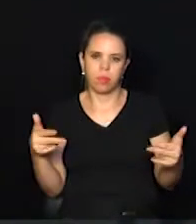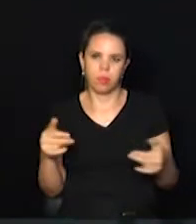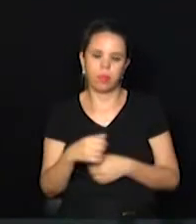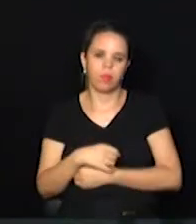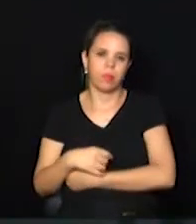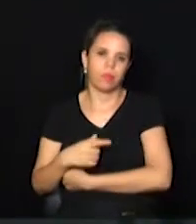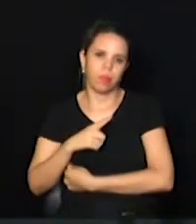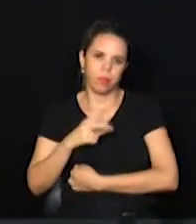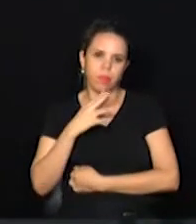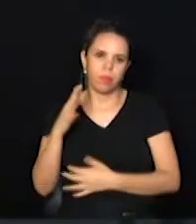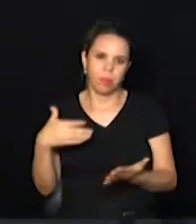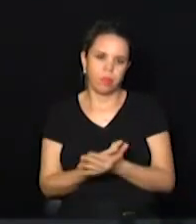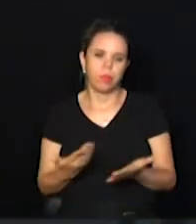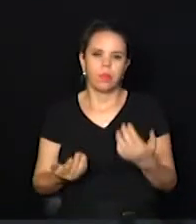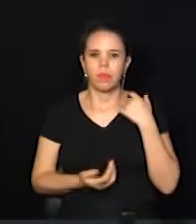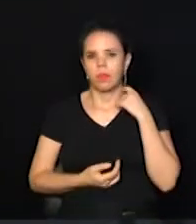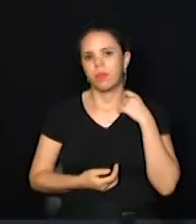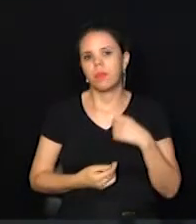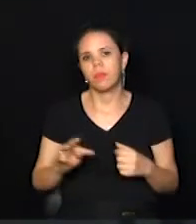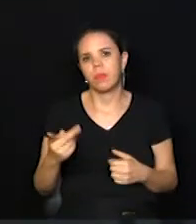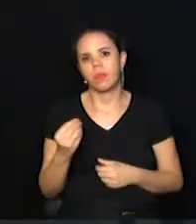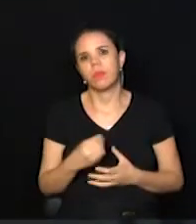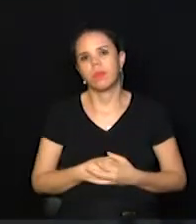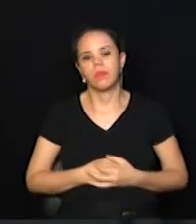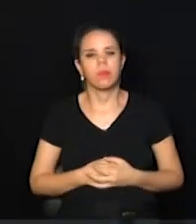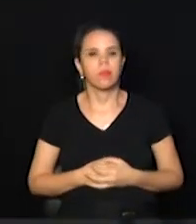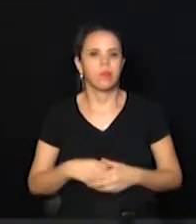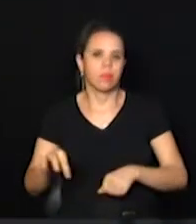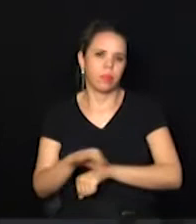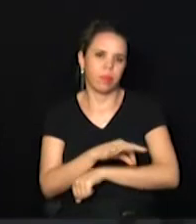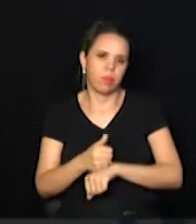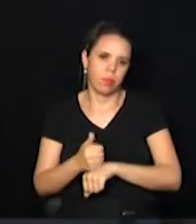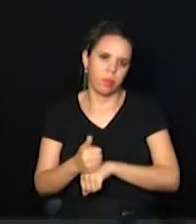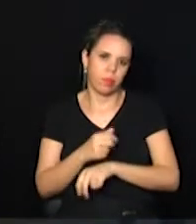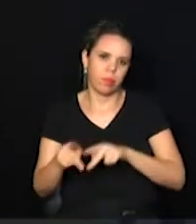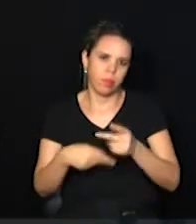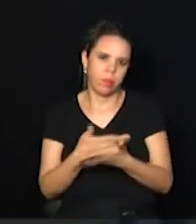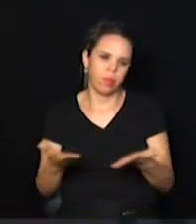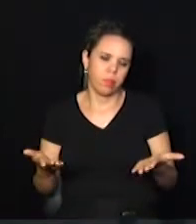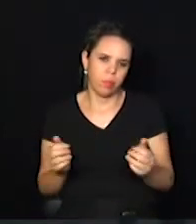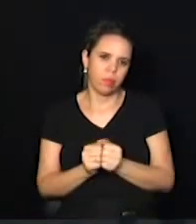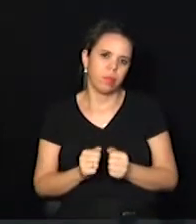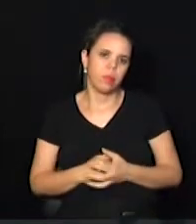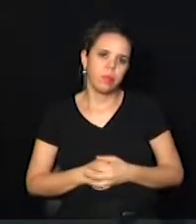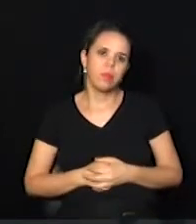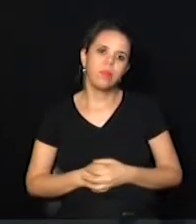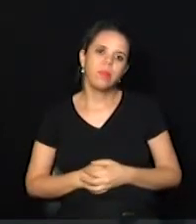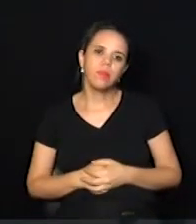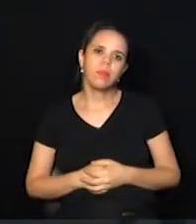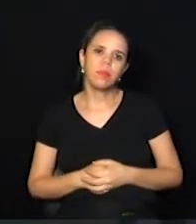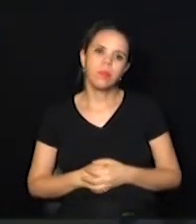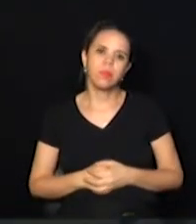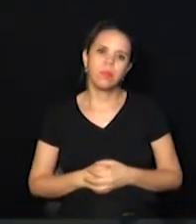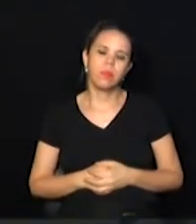que a gente reconhece até hoje. O Toninho, ele era arquiteto do povo, com o povo, para o povo, né?